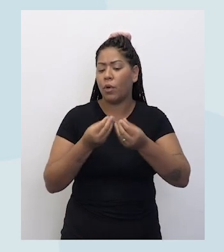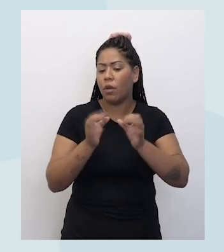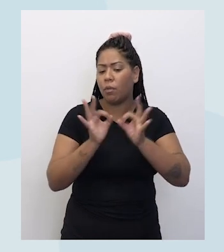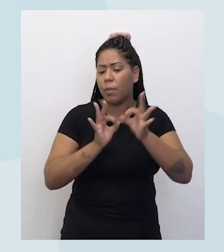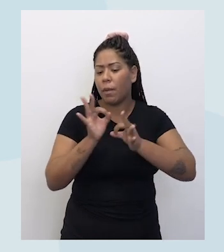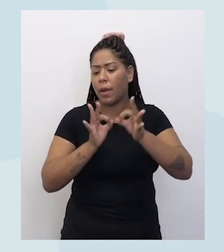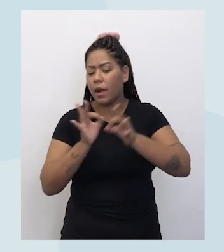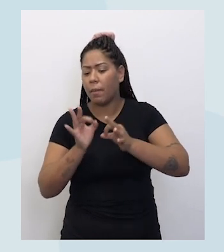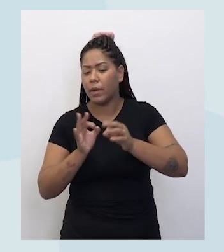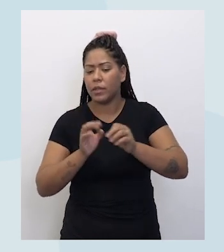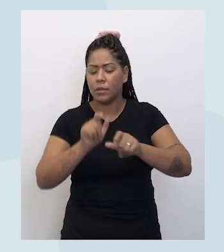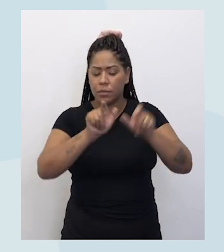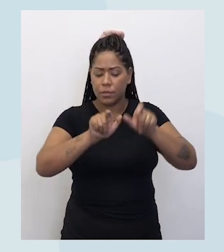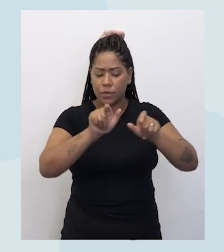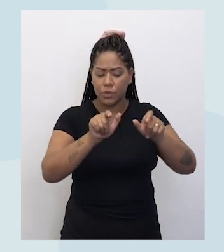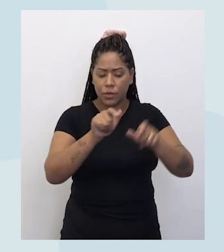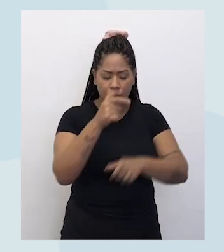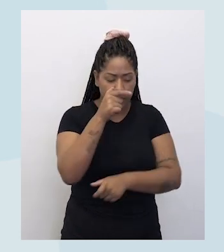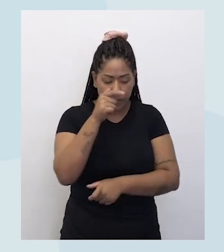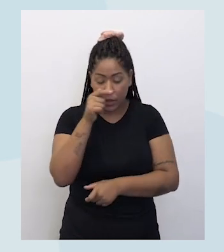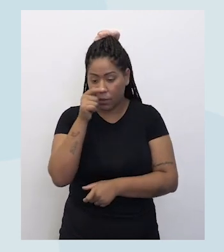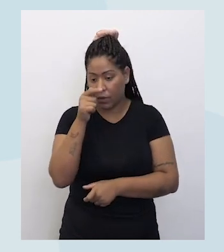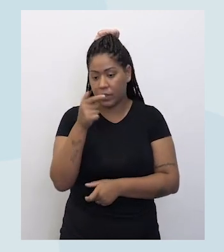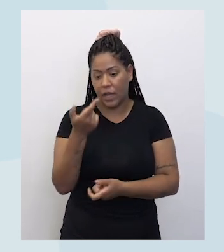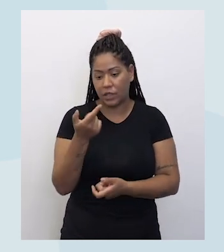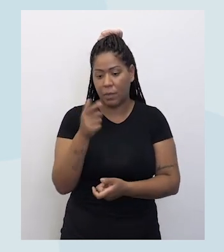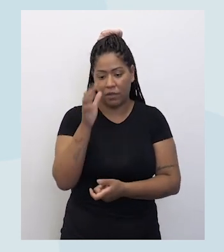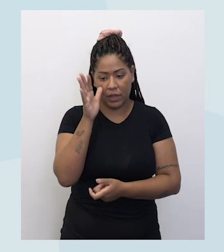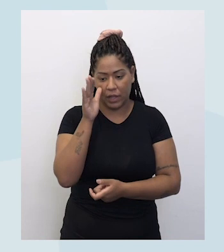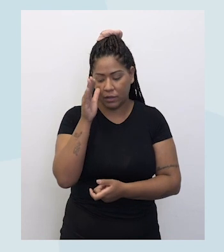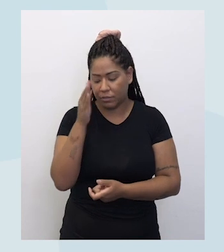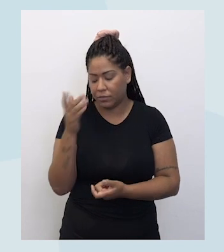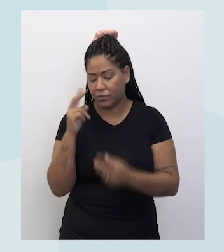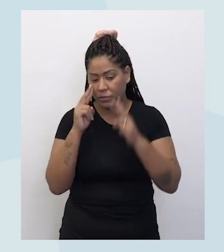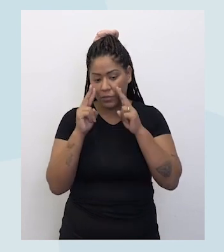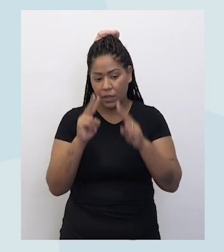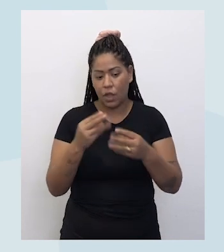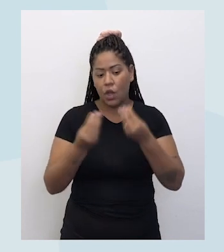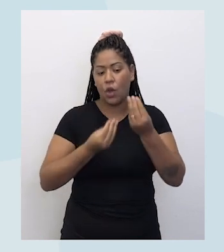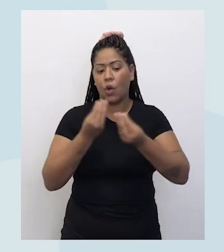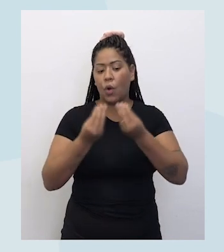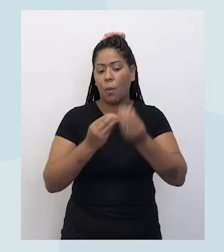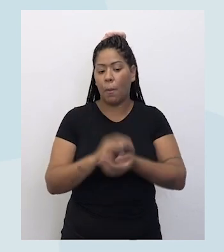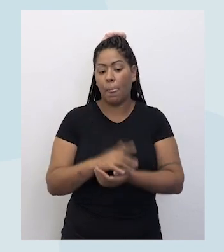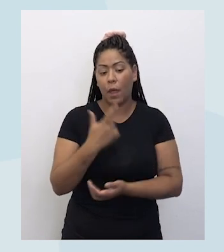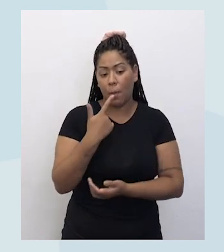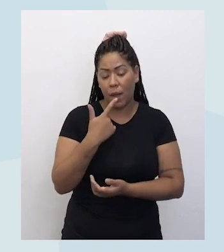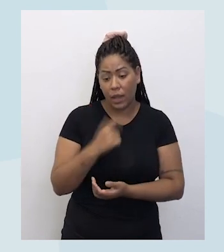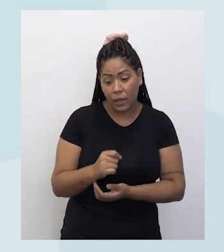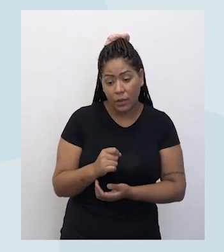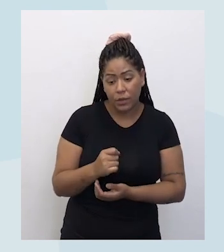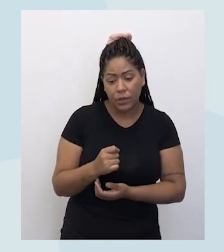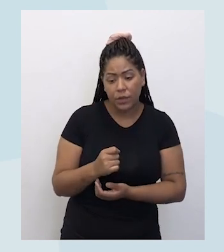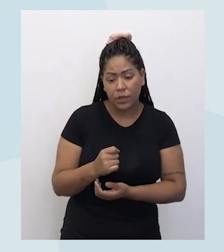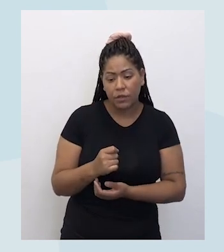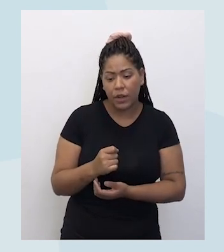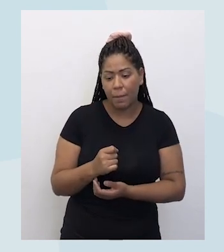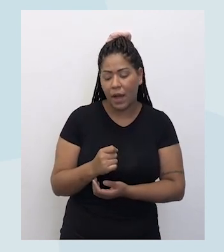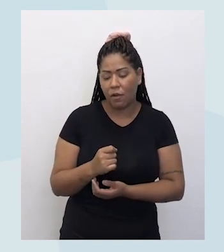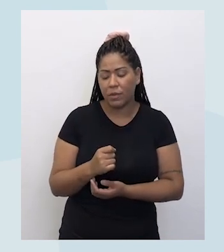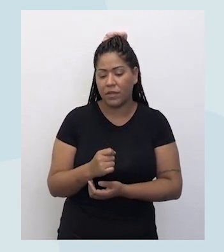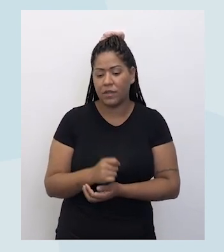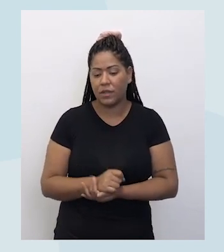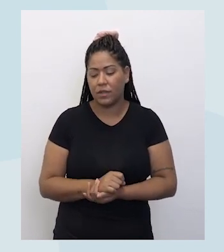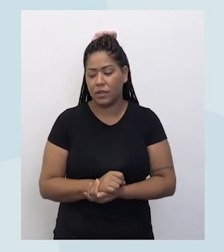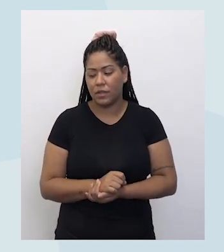você está falando. E essa mensagem, como será o código, como será essa mensagem? Será numa linguagem somente verbal, uma linguagem não